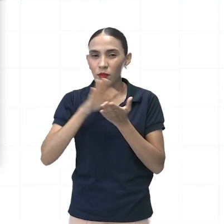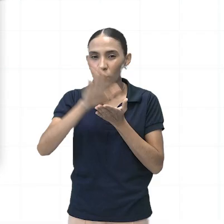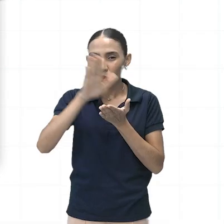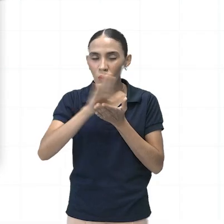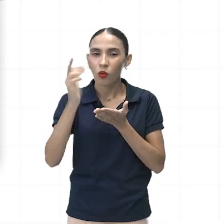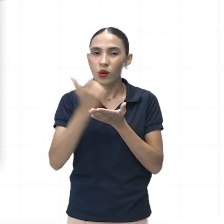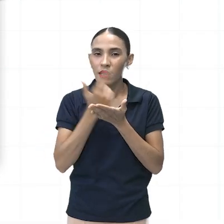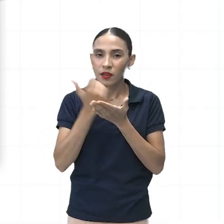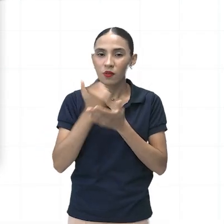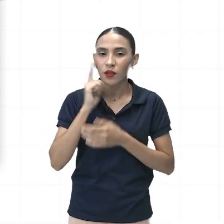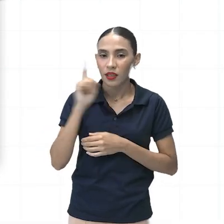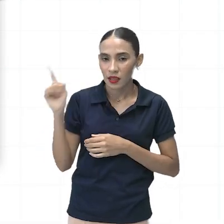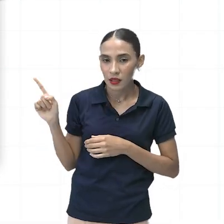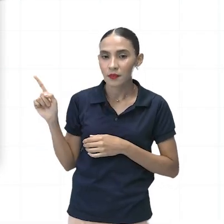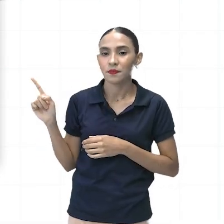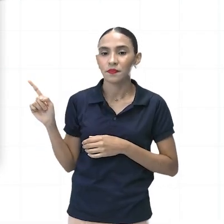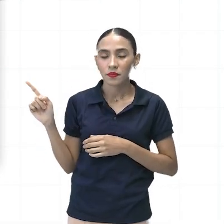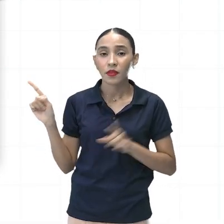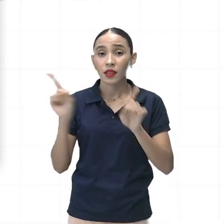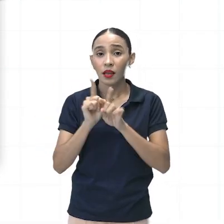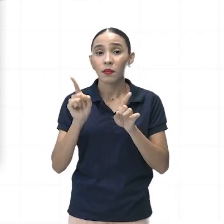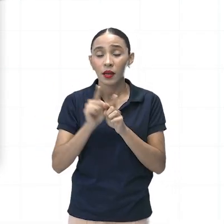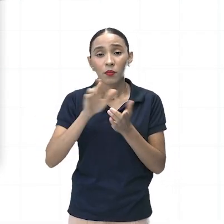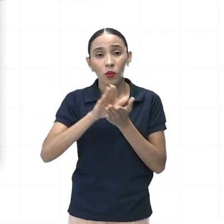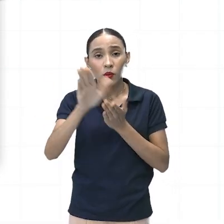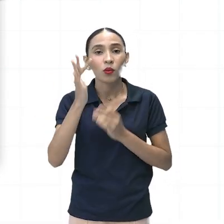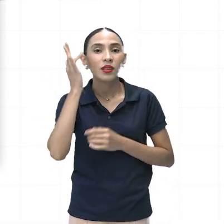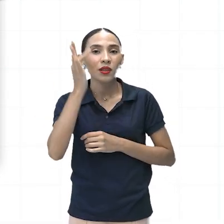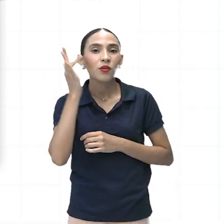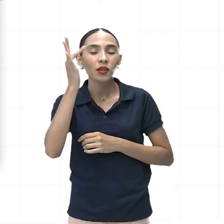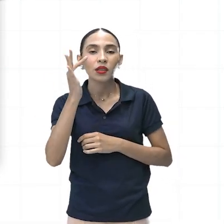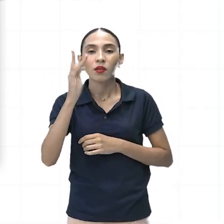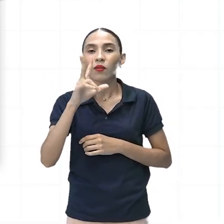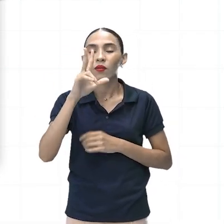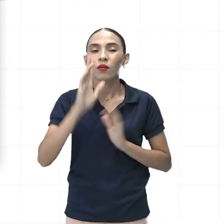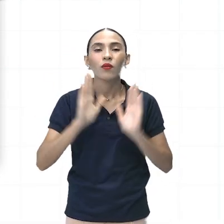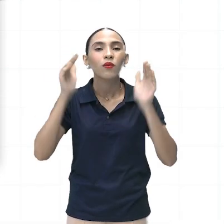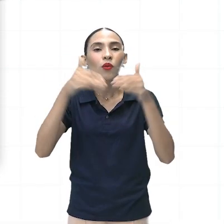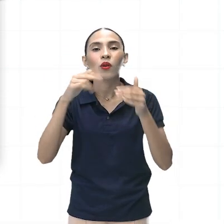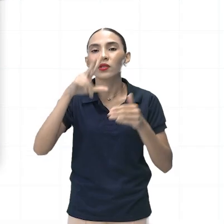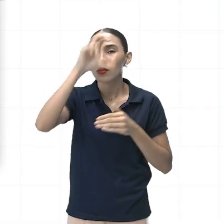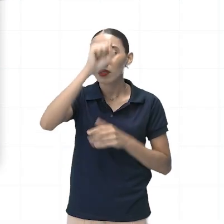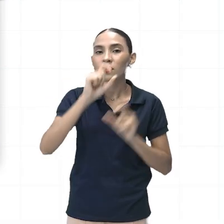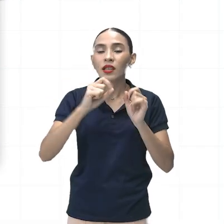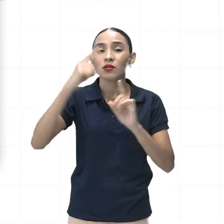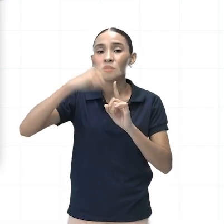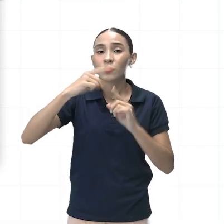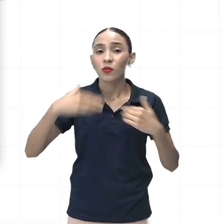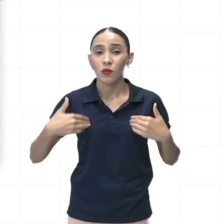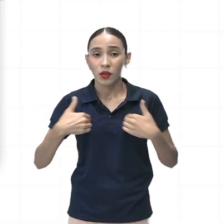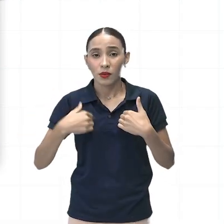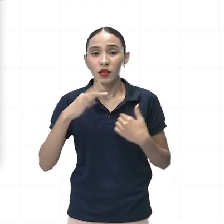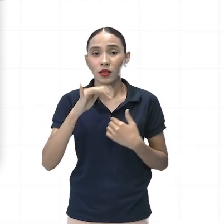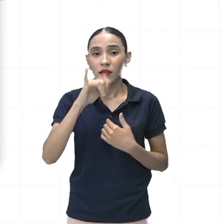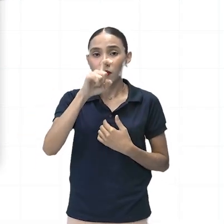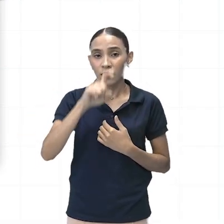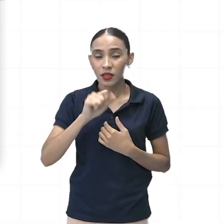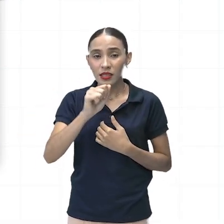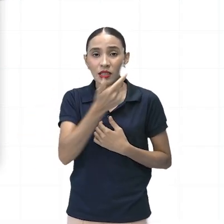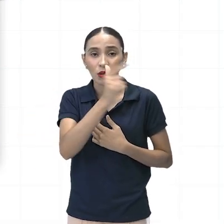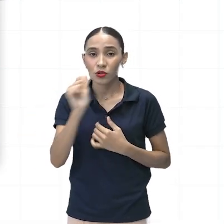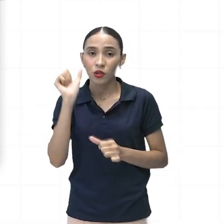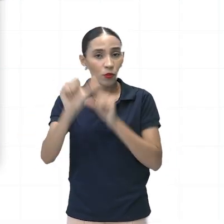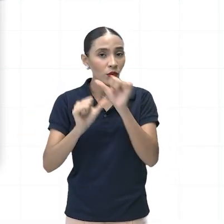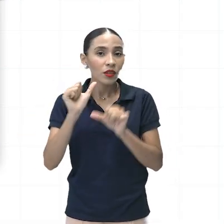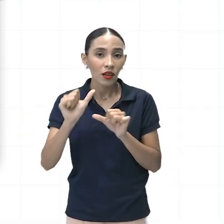seu livro, e publicou a sua teoria, predominava a ideia de que as espécies eram fixas e